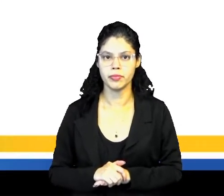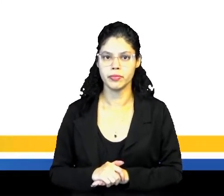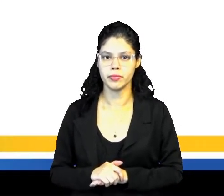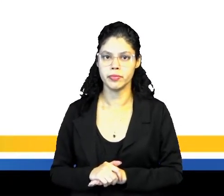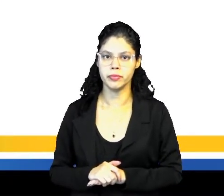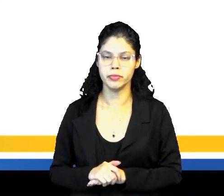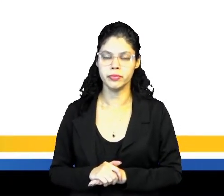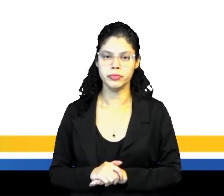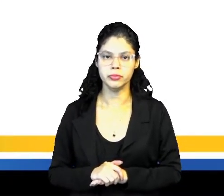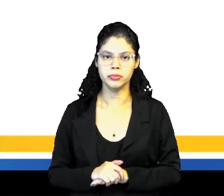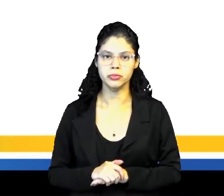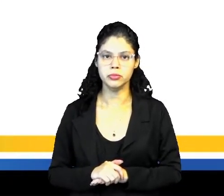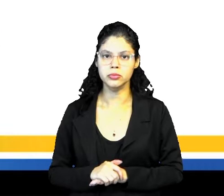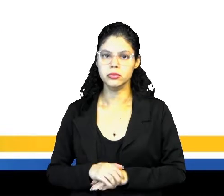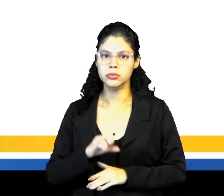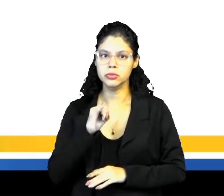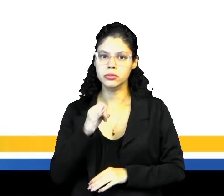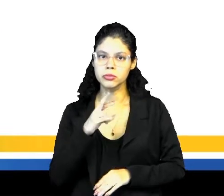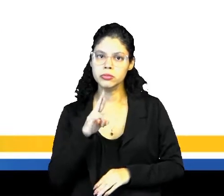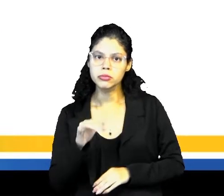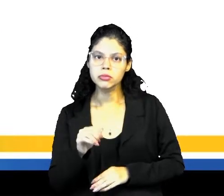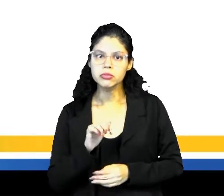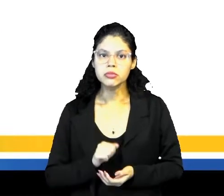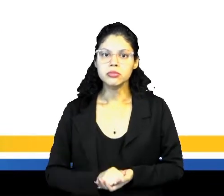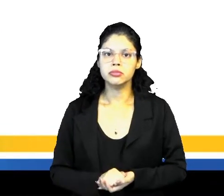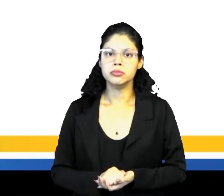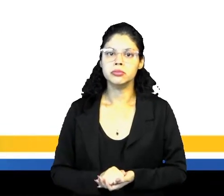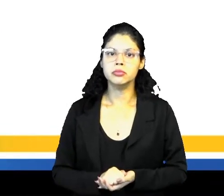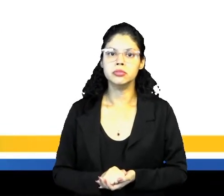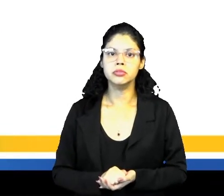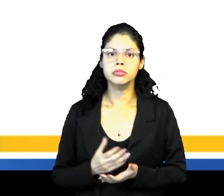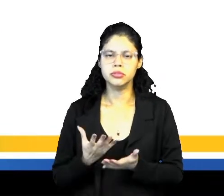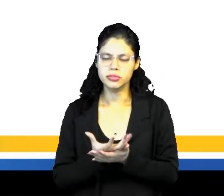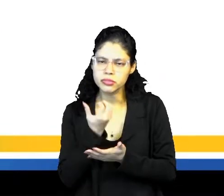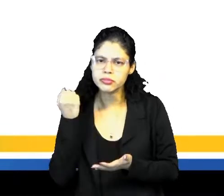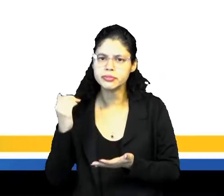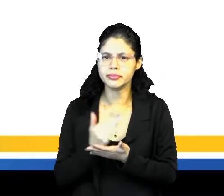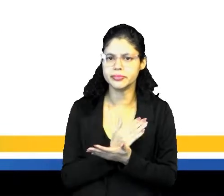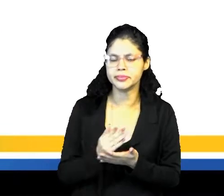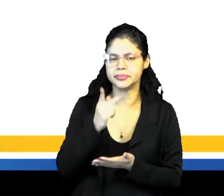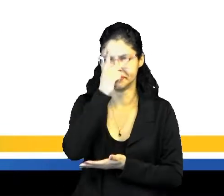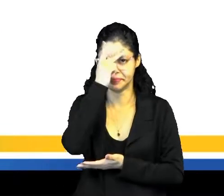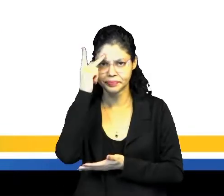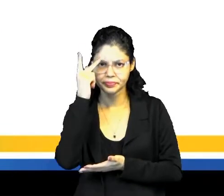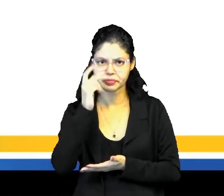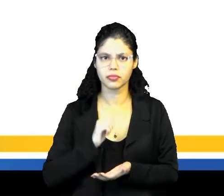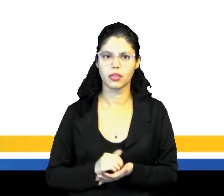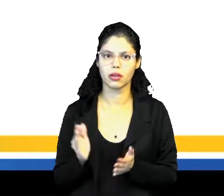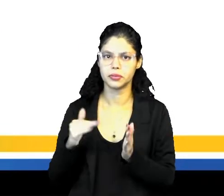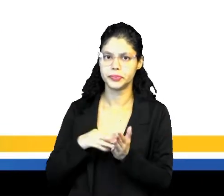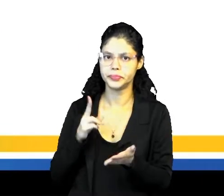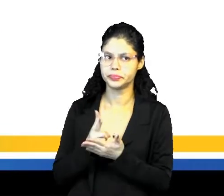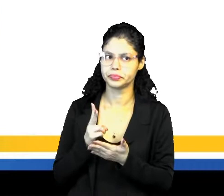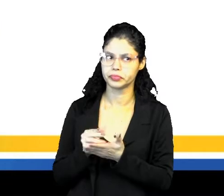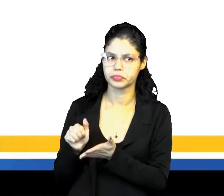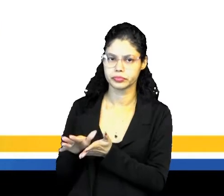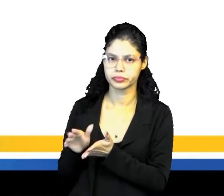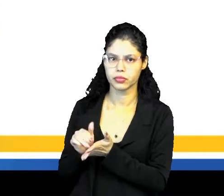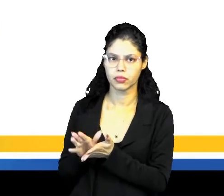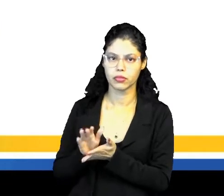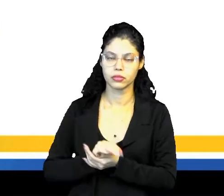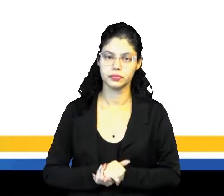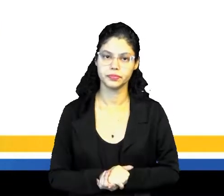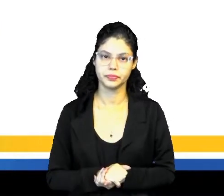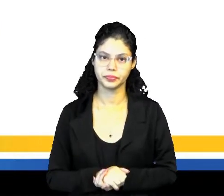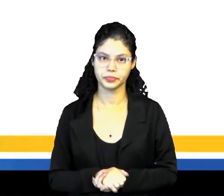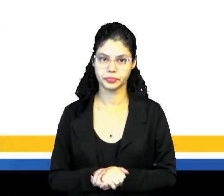retratar. Nós temos take away, tirar algo ou alguém, ou então até mesmo jogar fora. Esse take